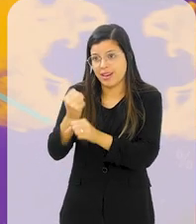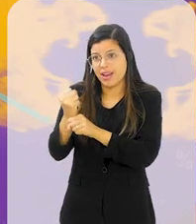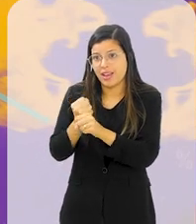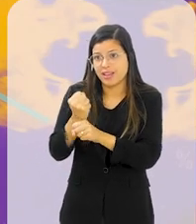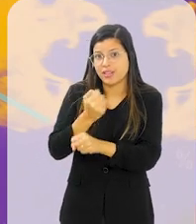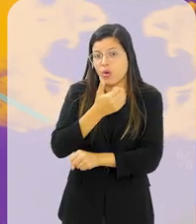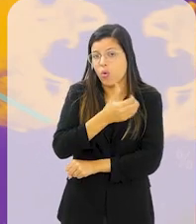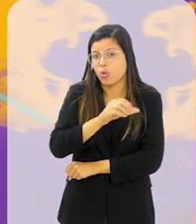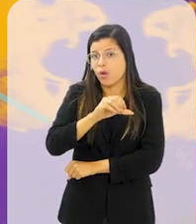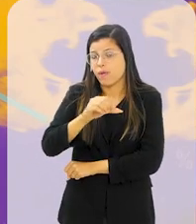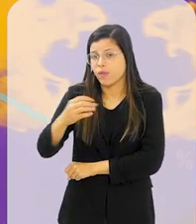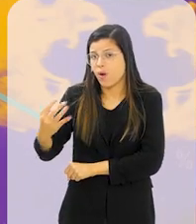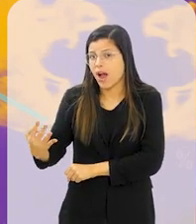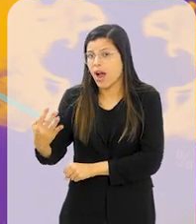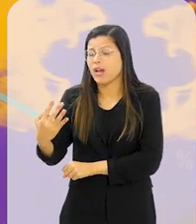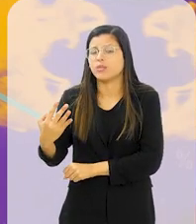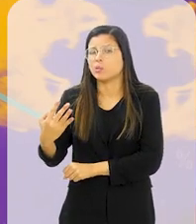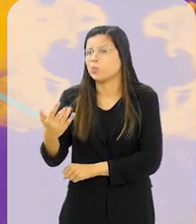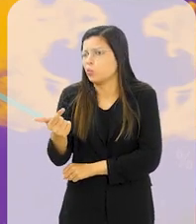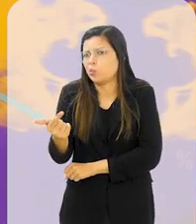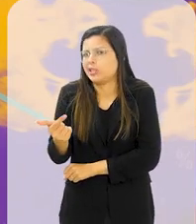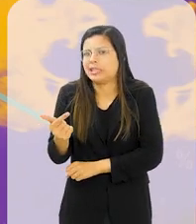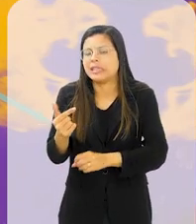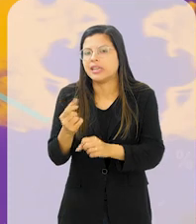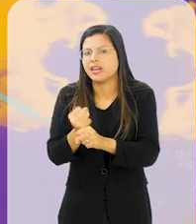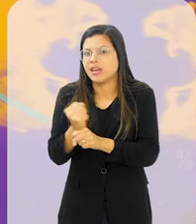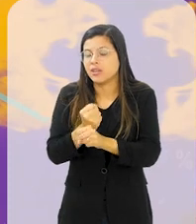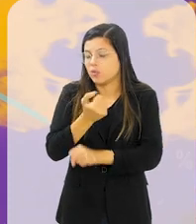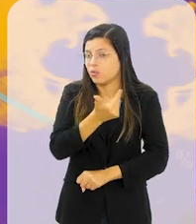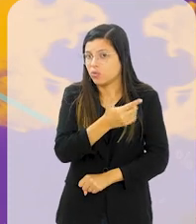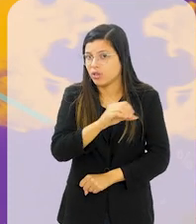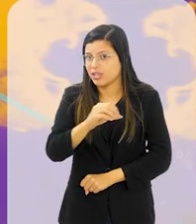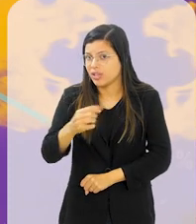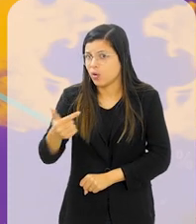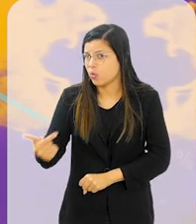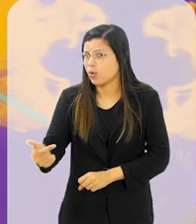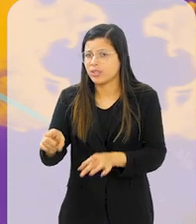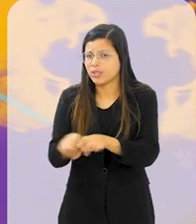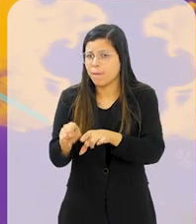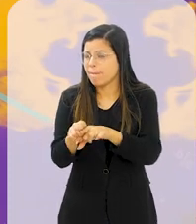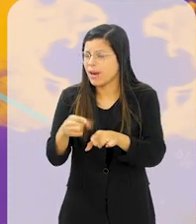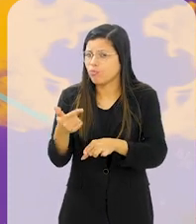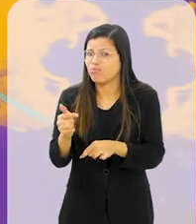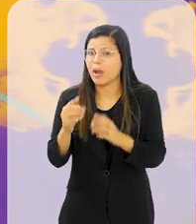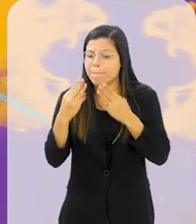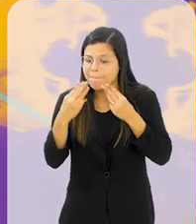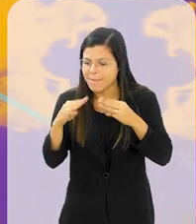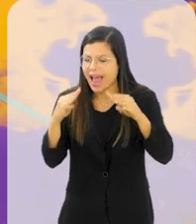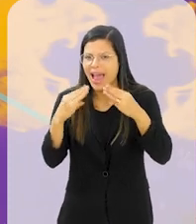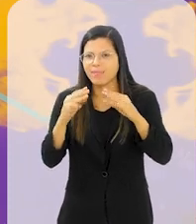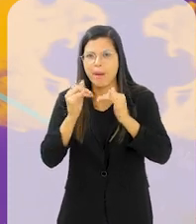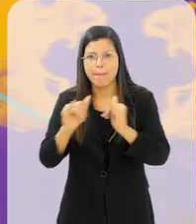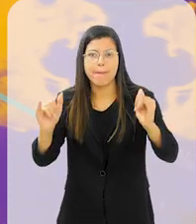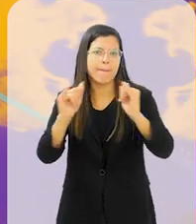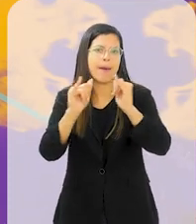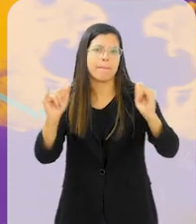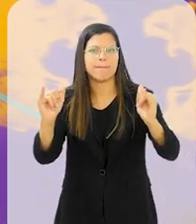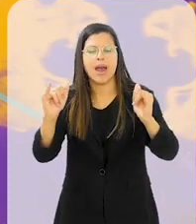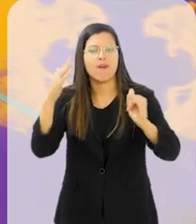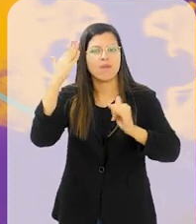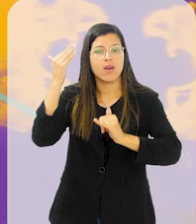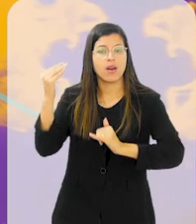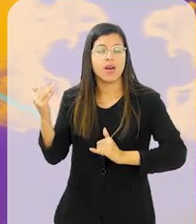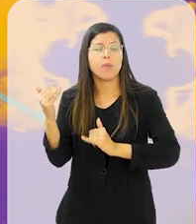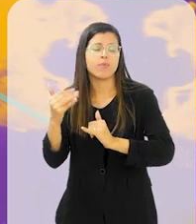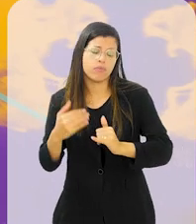marketing. 2002, o marketing cresceu. Mas eu acho que agora eles estão mais focados em marketing do que querer jogar. Eu também acho. Existe hoje